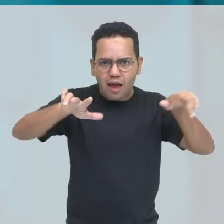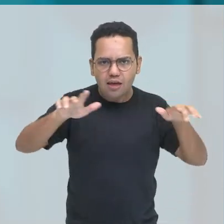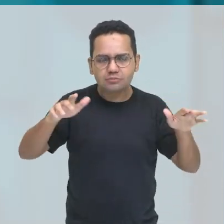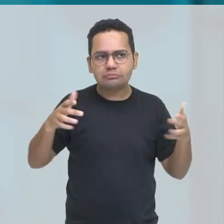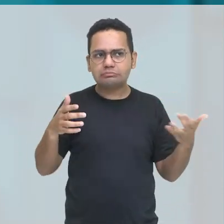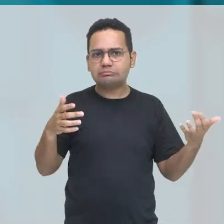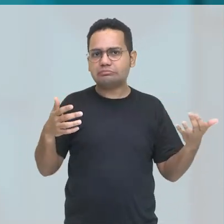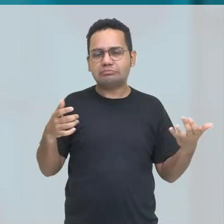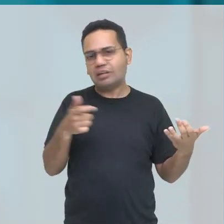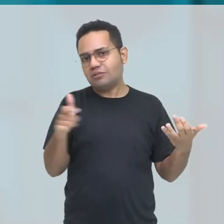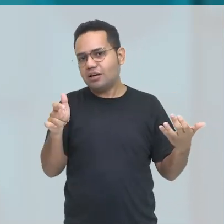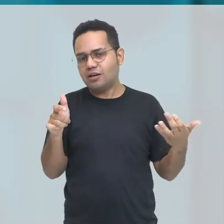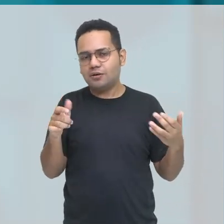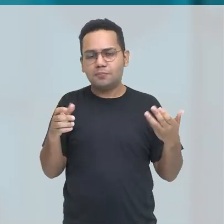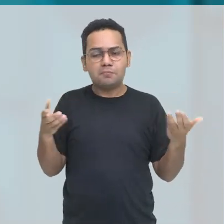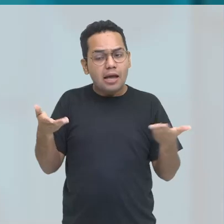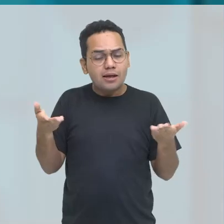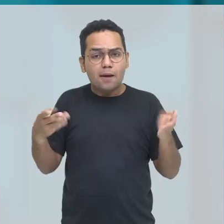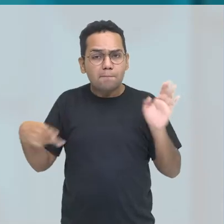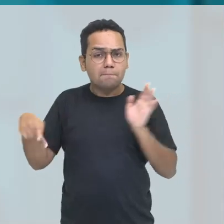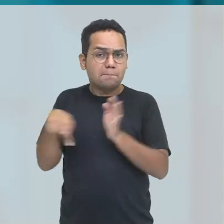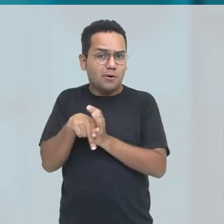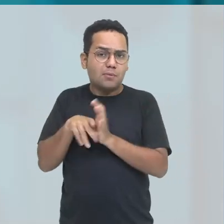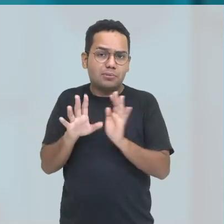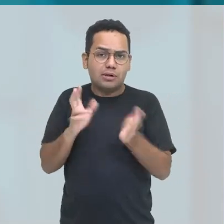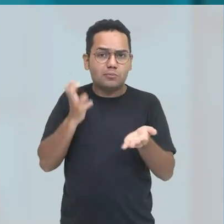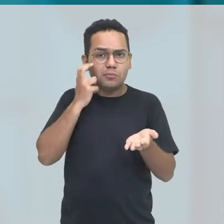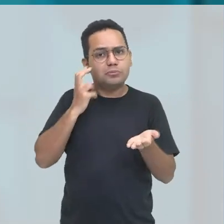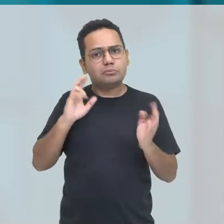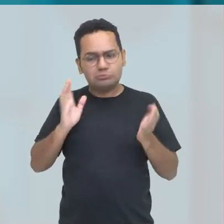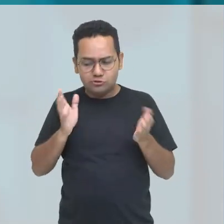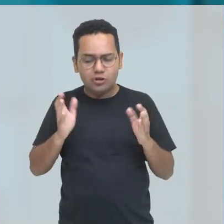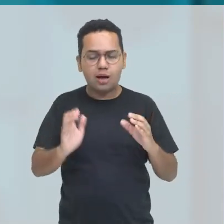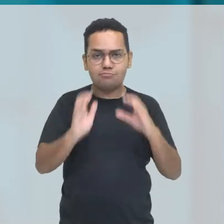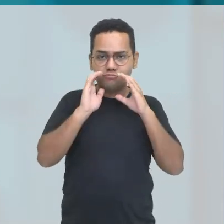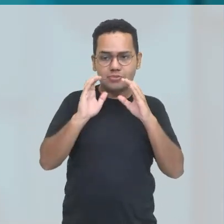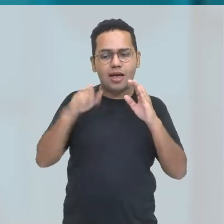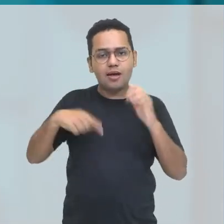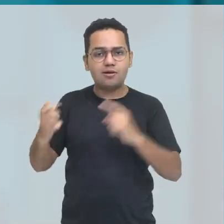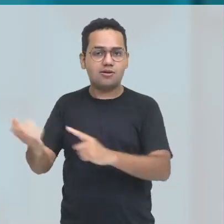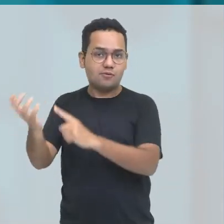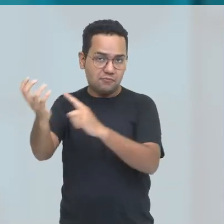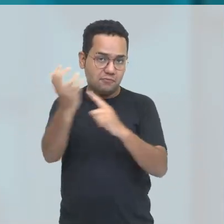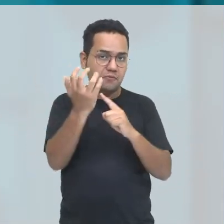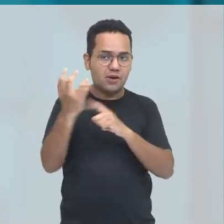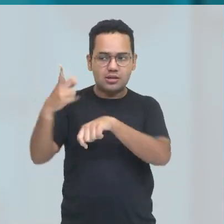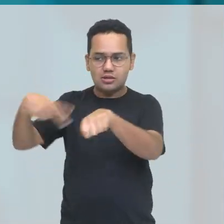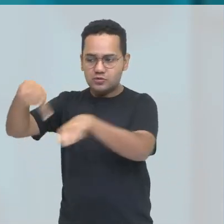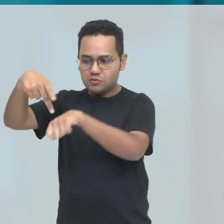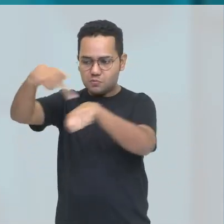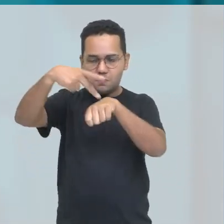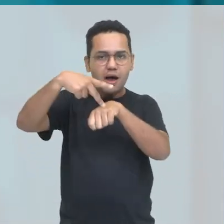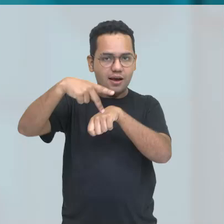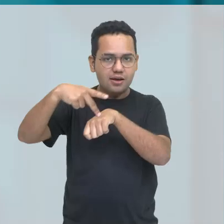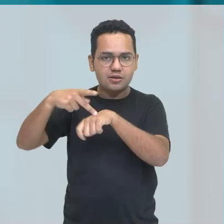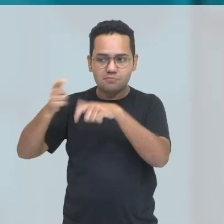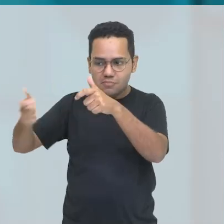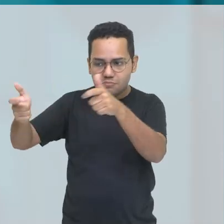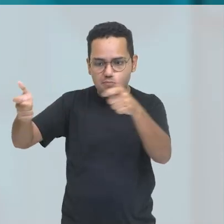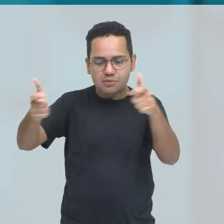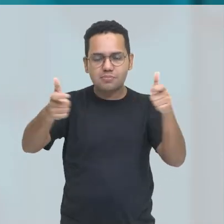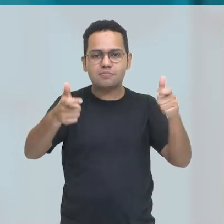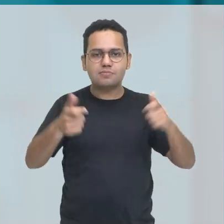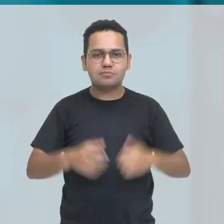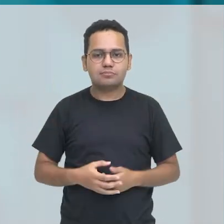cultura hoje, nós comemos isso também. Então, há uma influência, né, de determinados países, determinadas regiões em outras, isso é